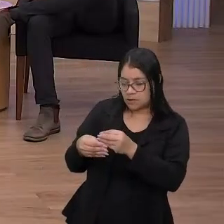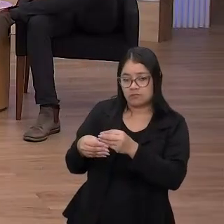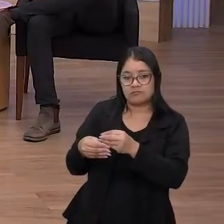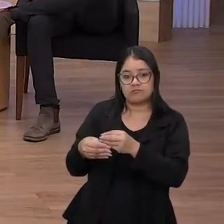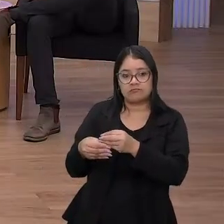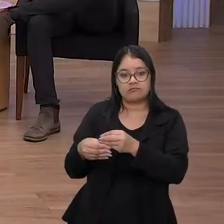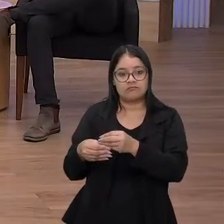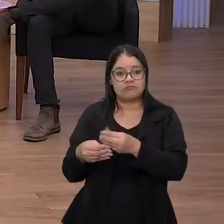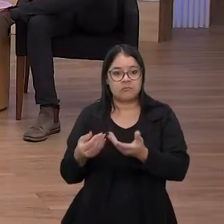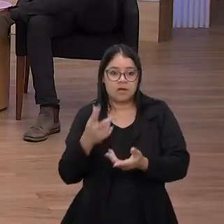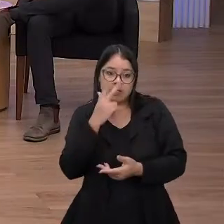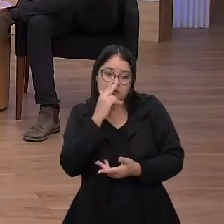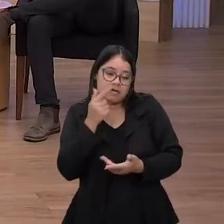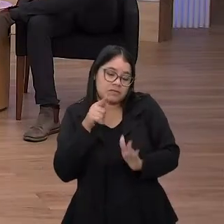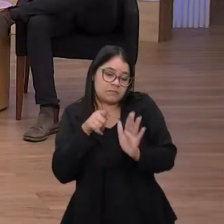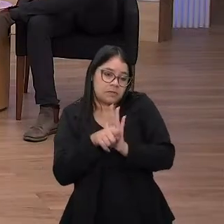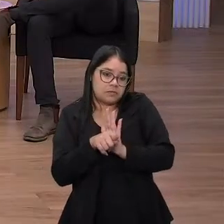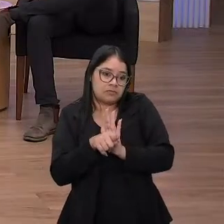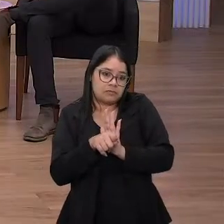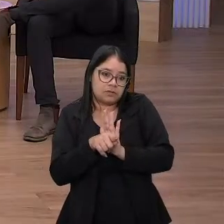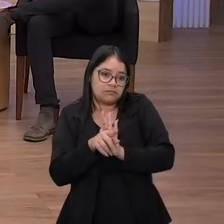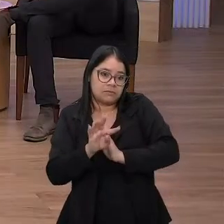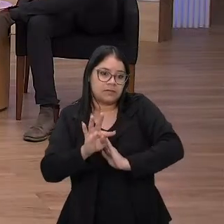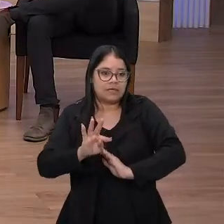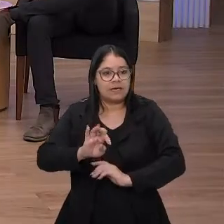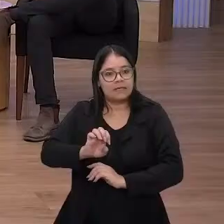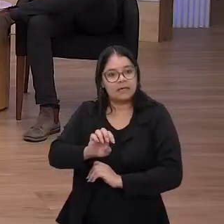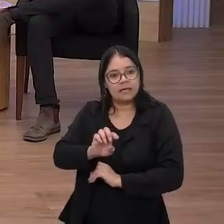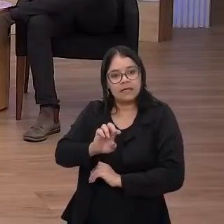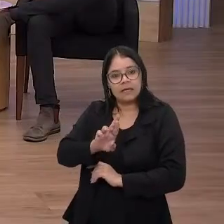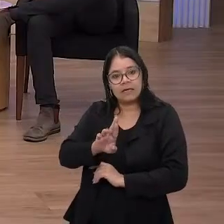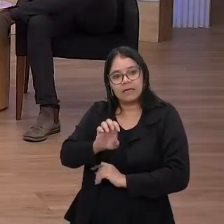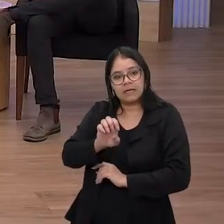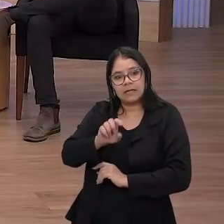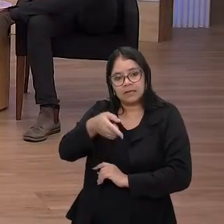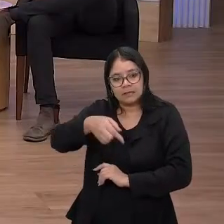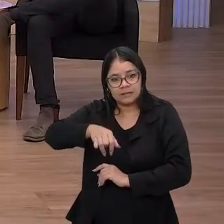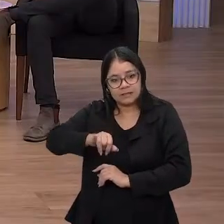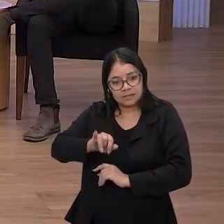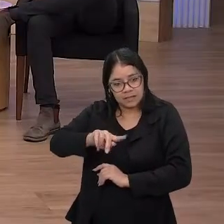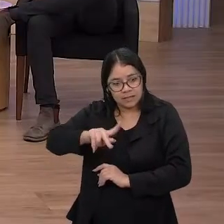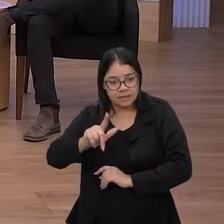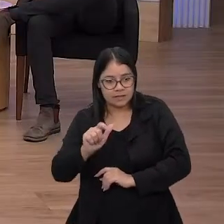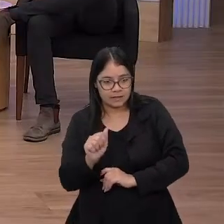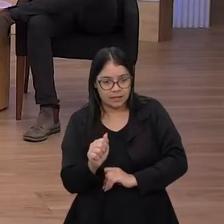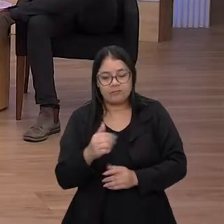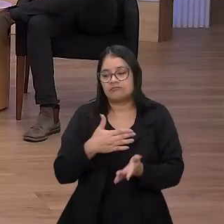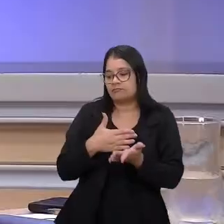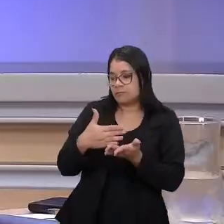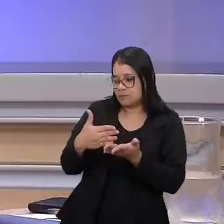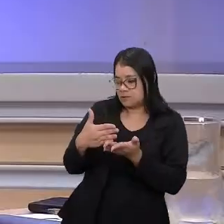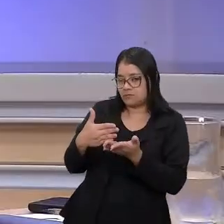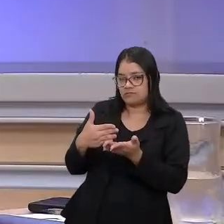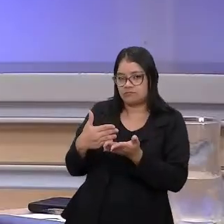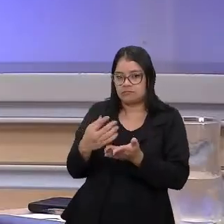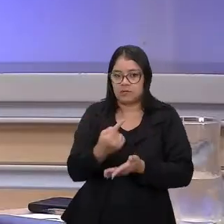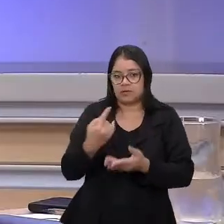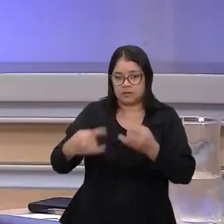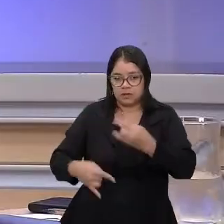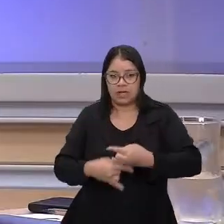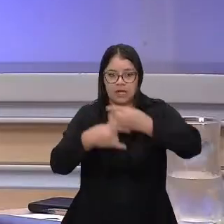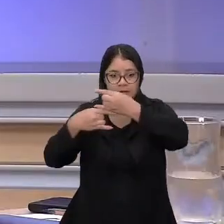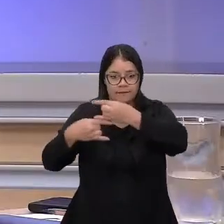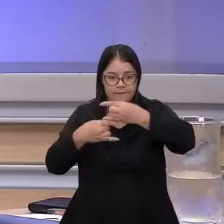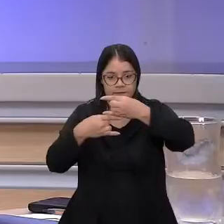Não, acho que até aquela pergunta da Terezinha que fez logo no início da nossa live, em relação a